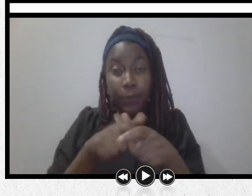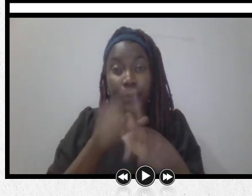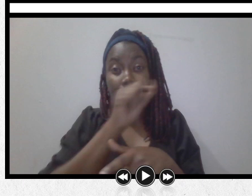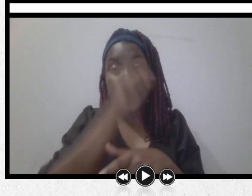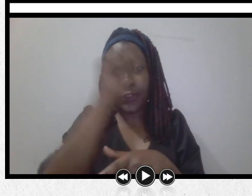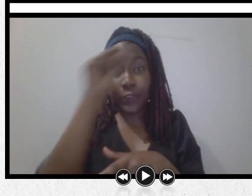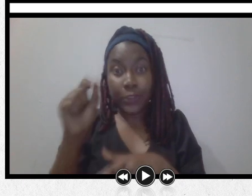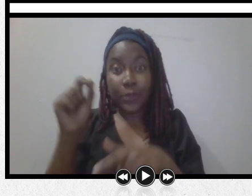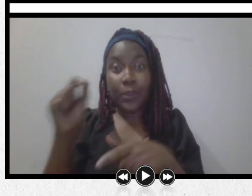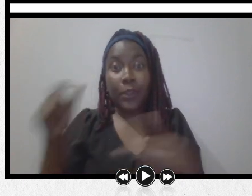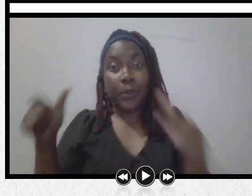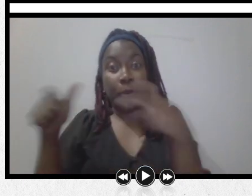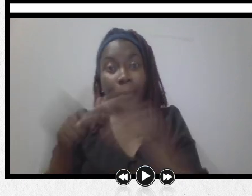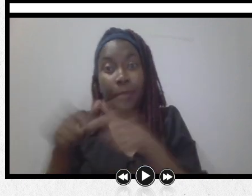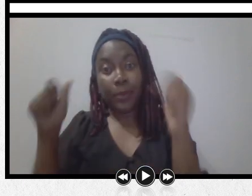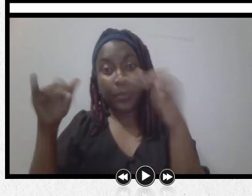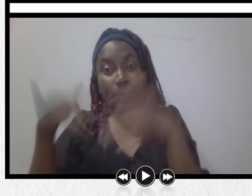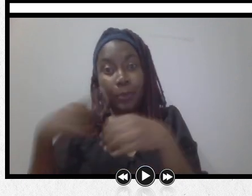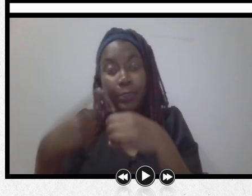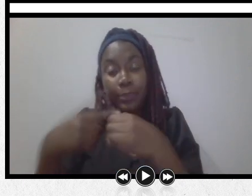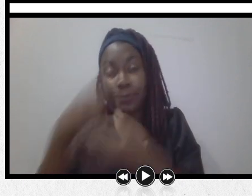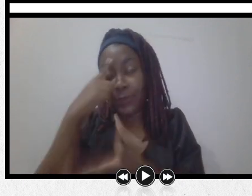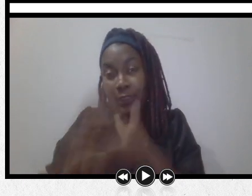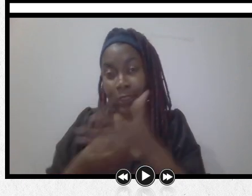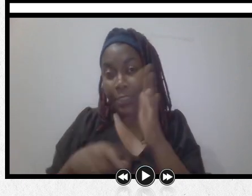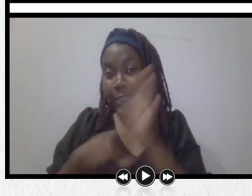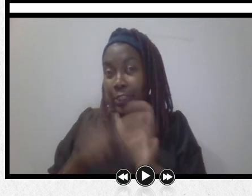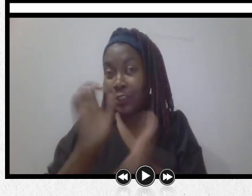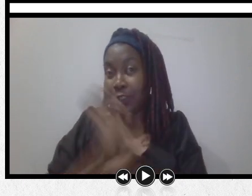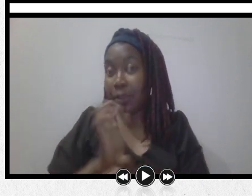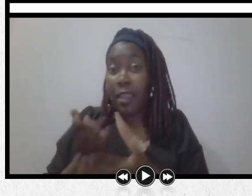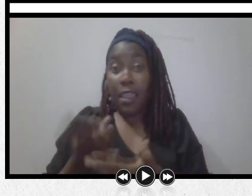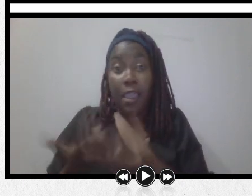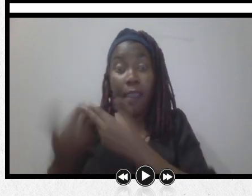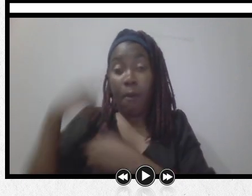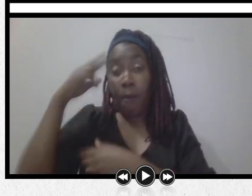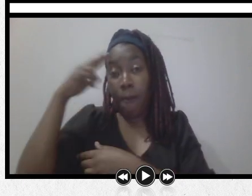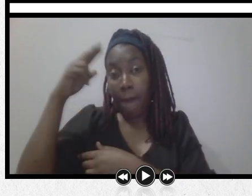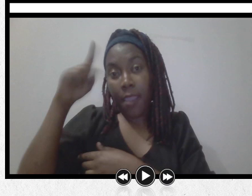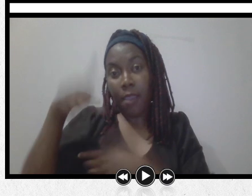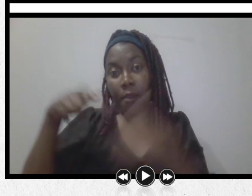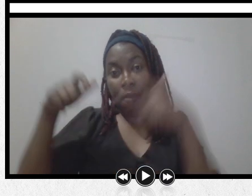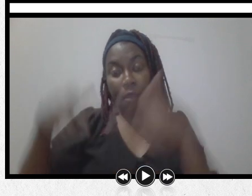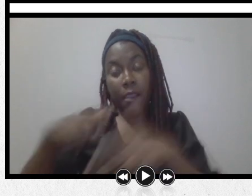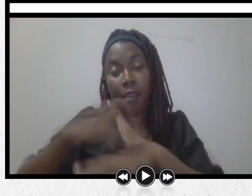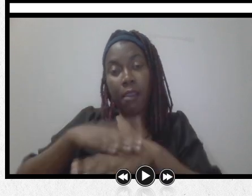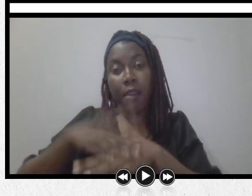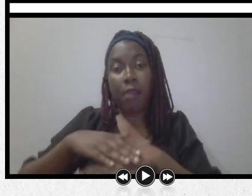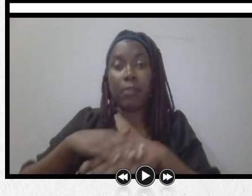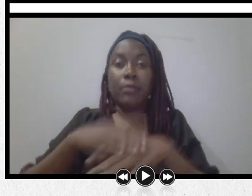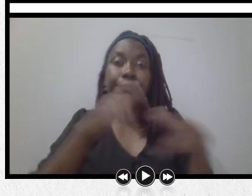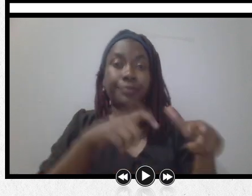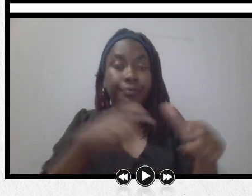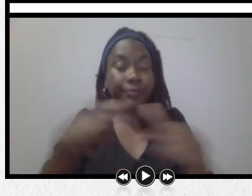de municípios definidos por uma lei estadual, essa competência que é local passa a ser uma competência regional,